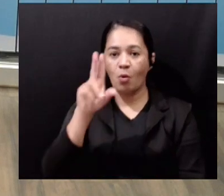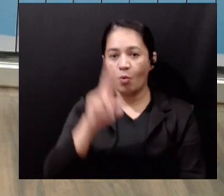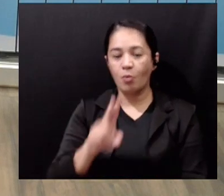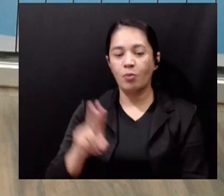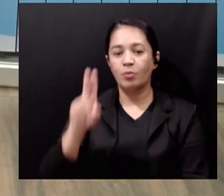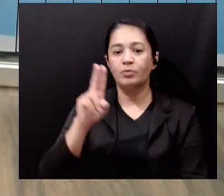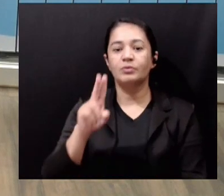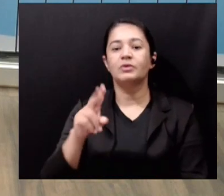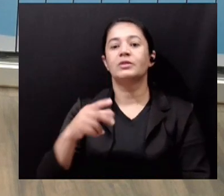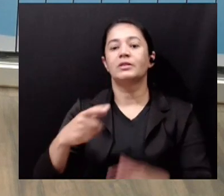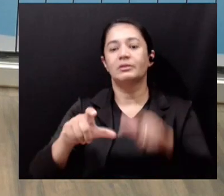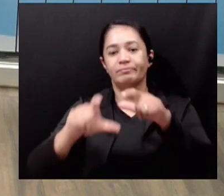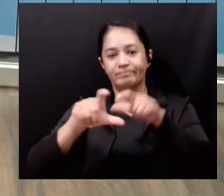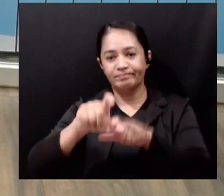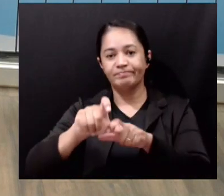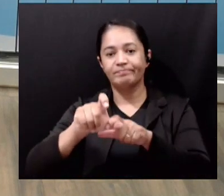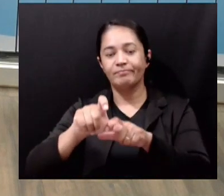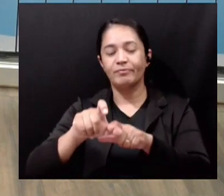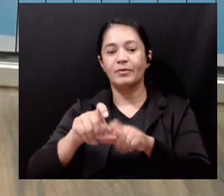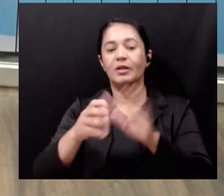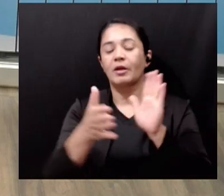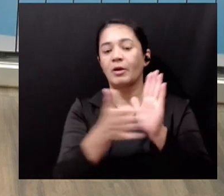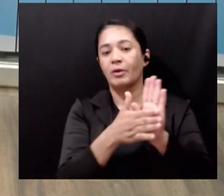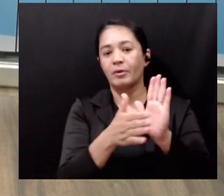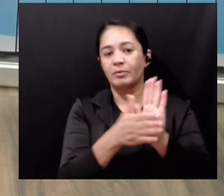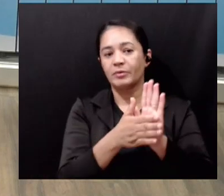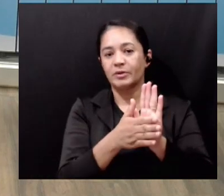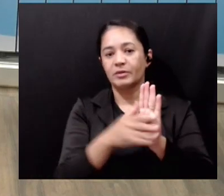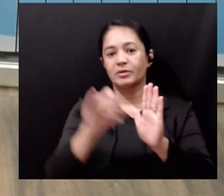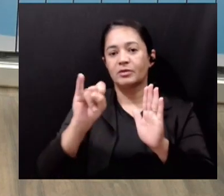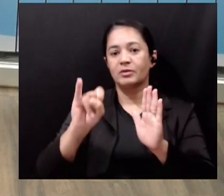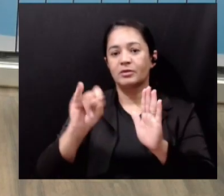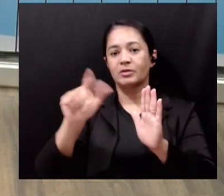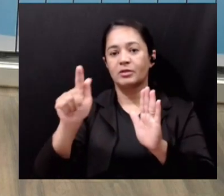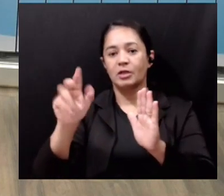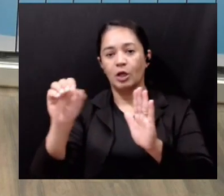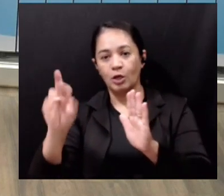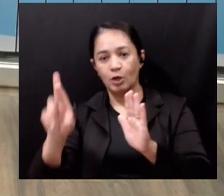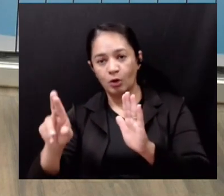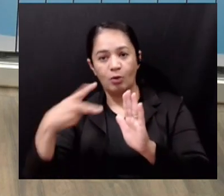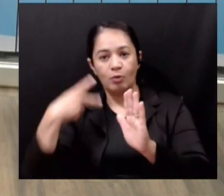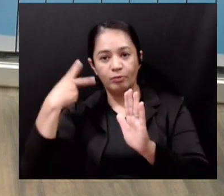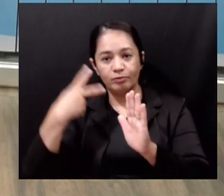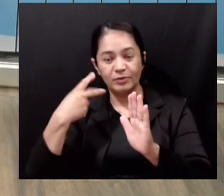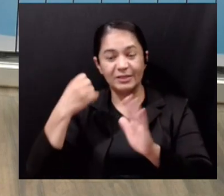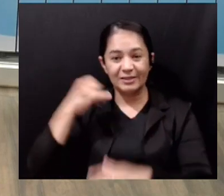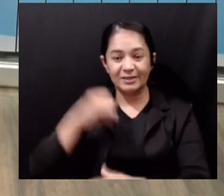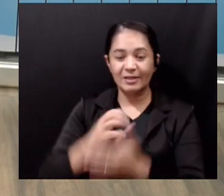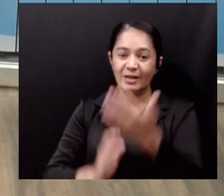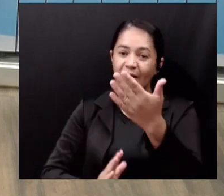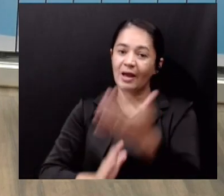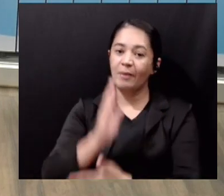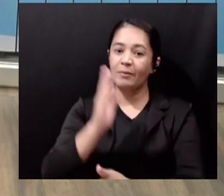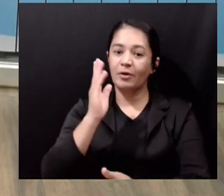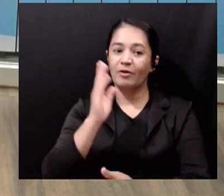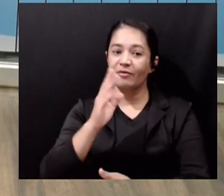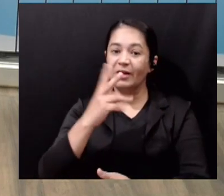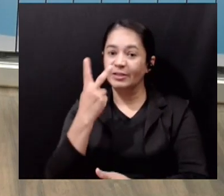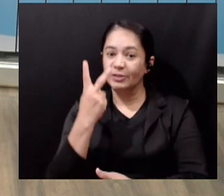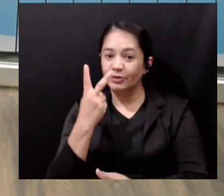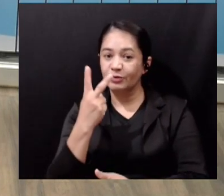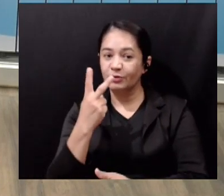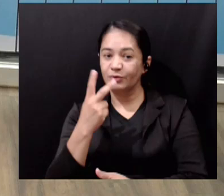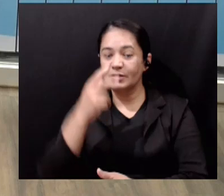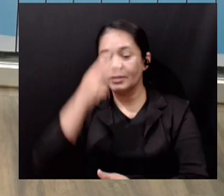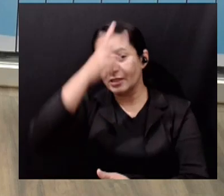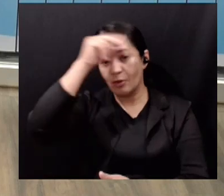Contudo, com a proposta do vereador Igor Diego, se ela for aprovada em 2 votações e sancionada pelo prefeito,